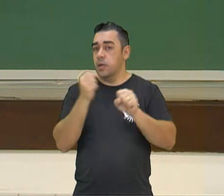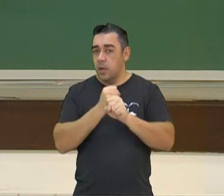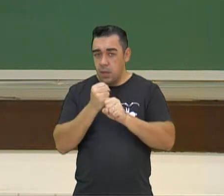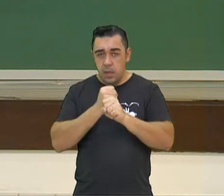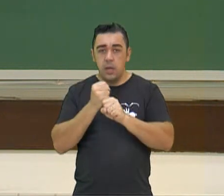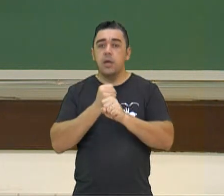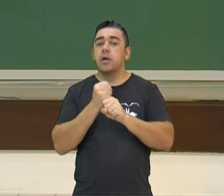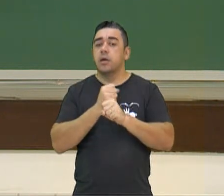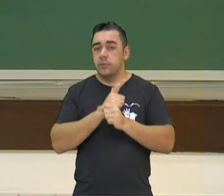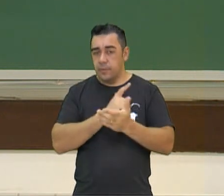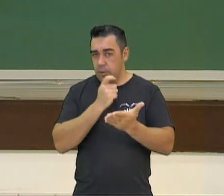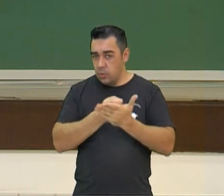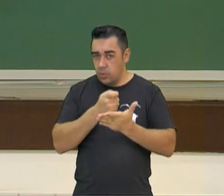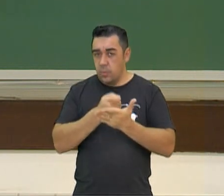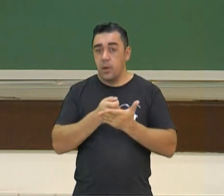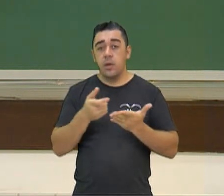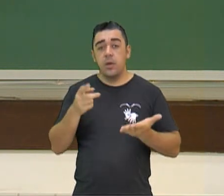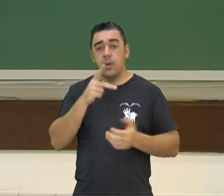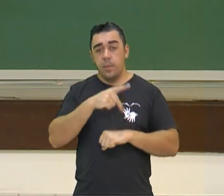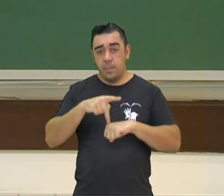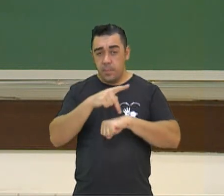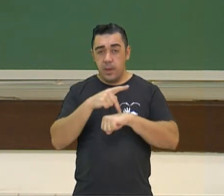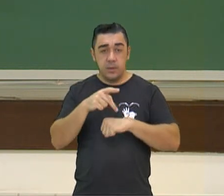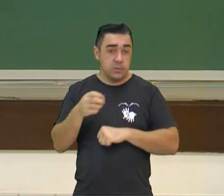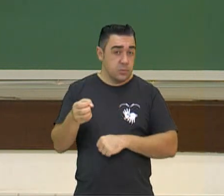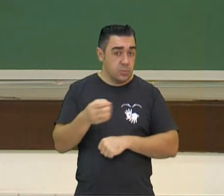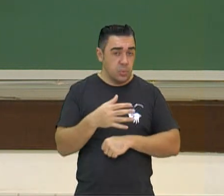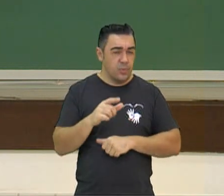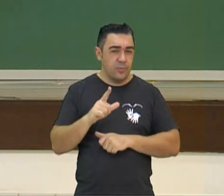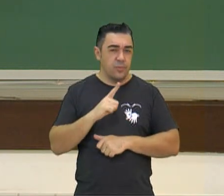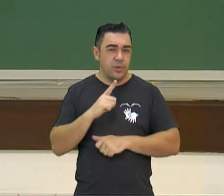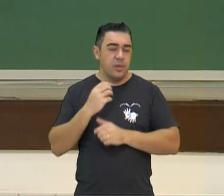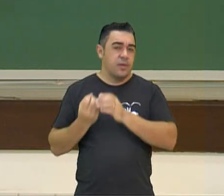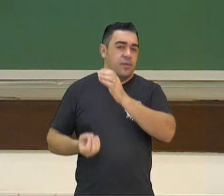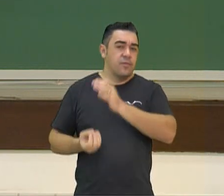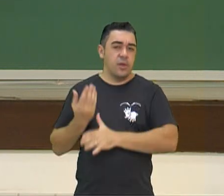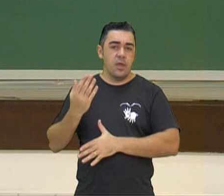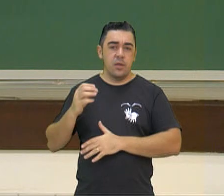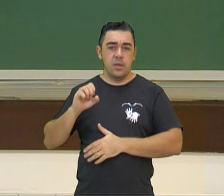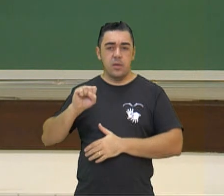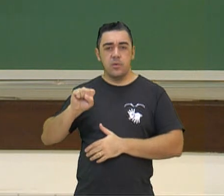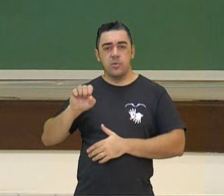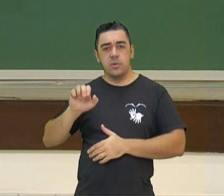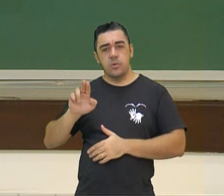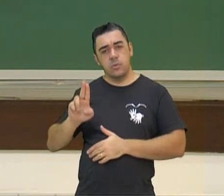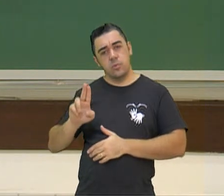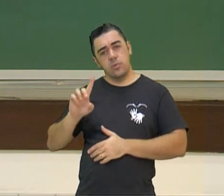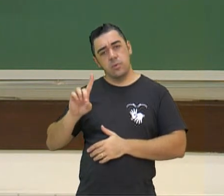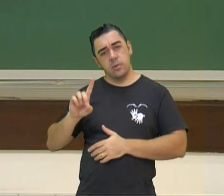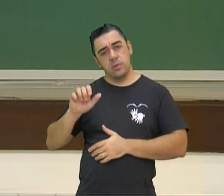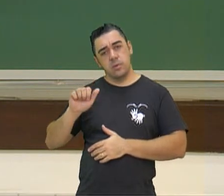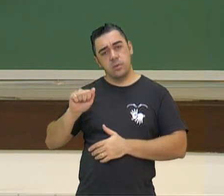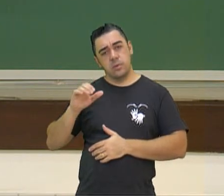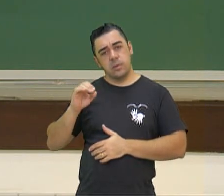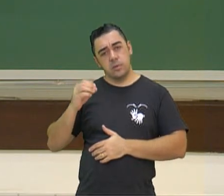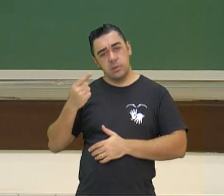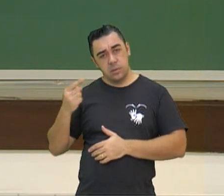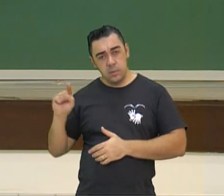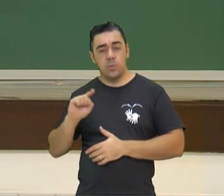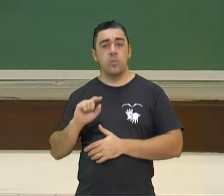porque é o país mais recente a ser inventado dentro desse projeto, ao menos